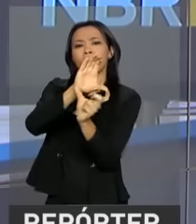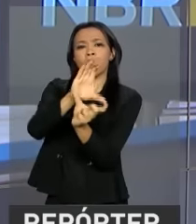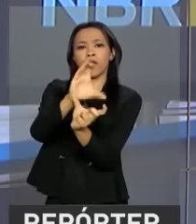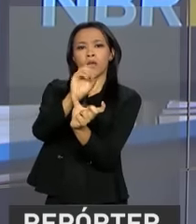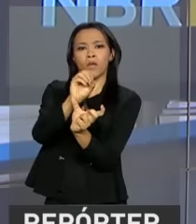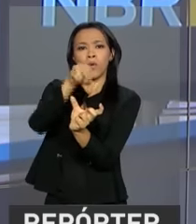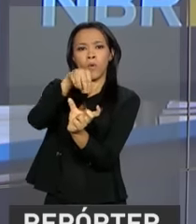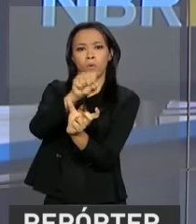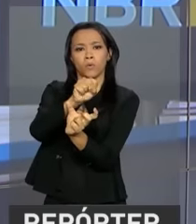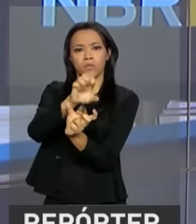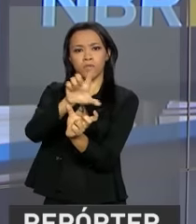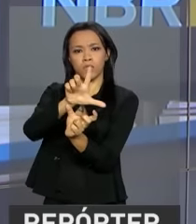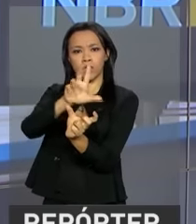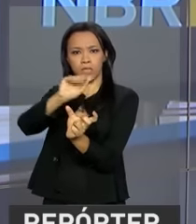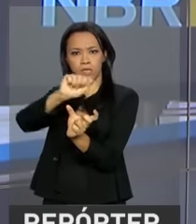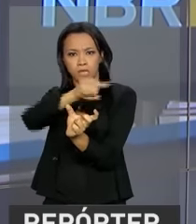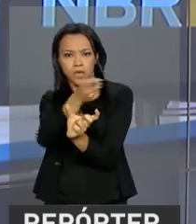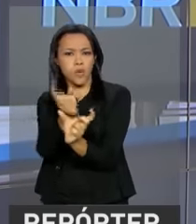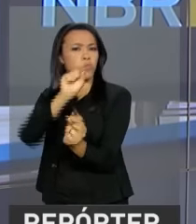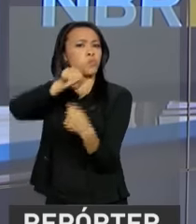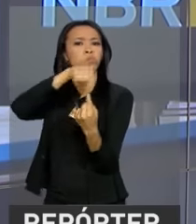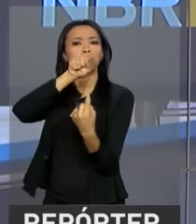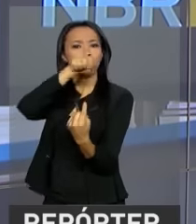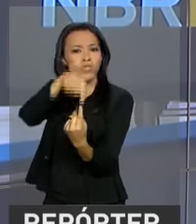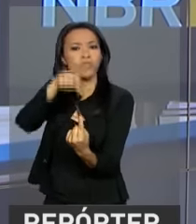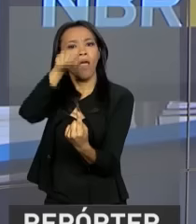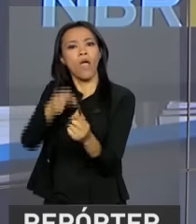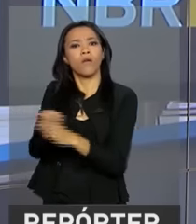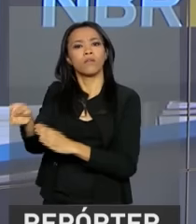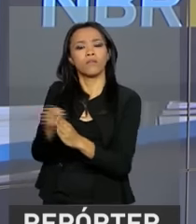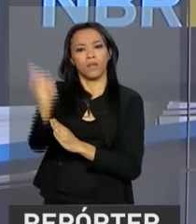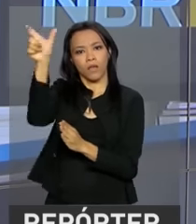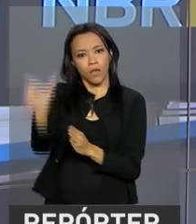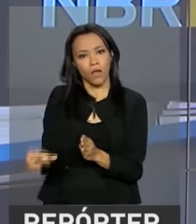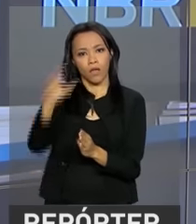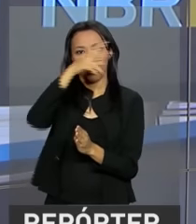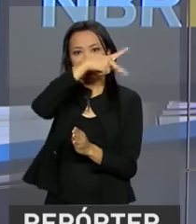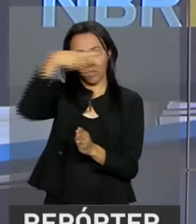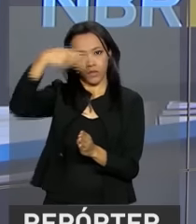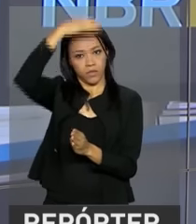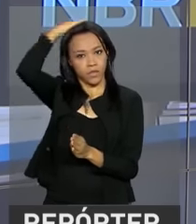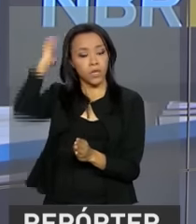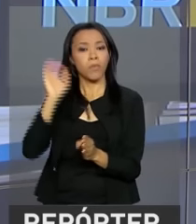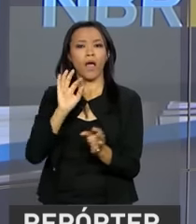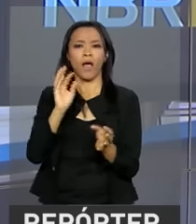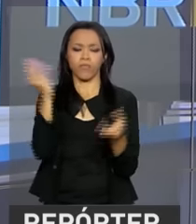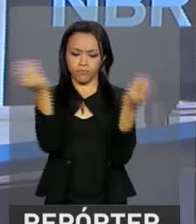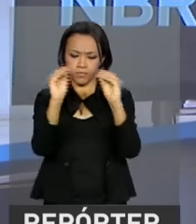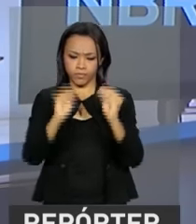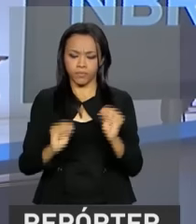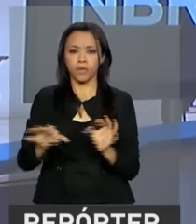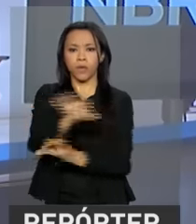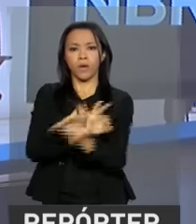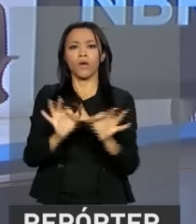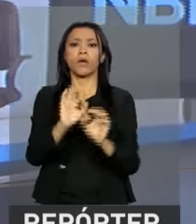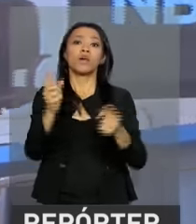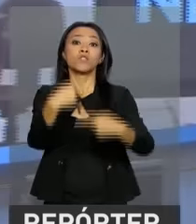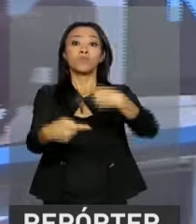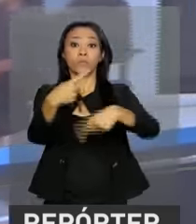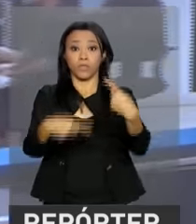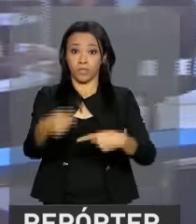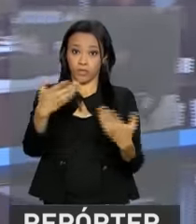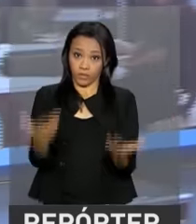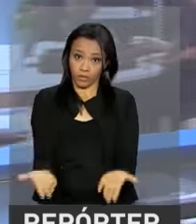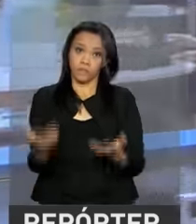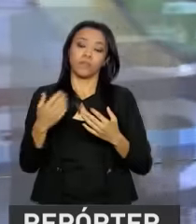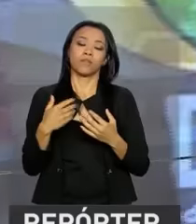órgão auxilia o presidente da República a formular políticas públicas. O repórter João Pedro Neto acompanha o